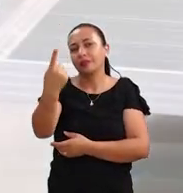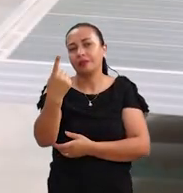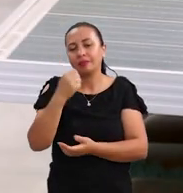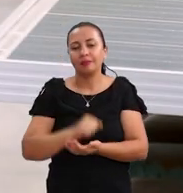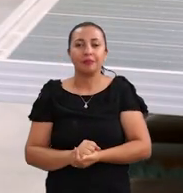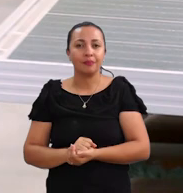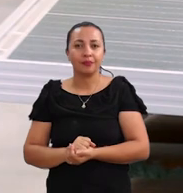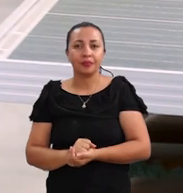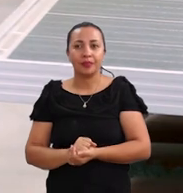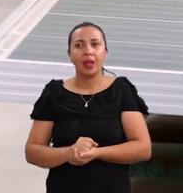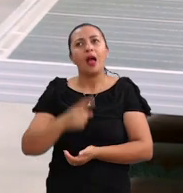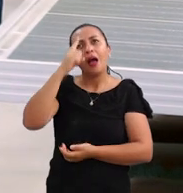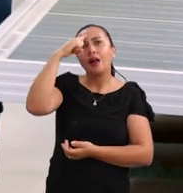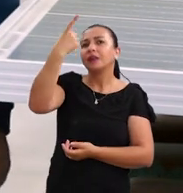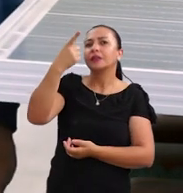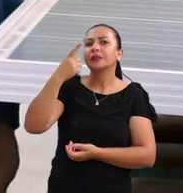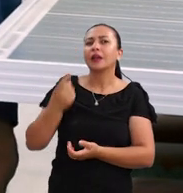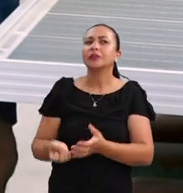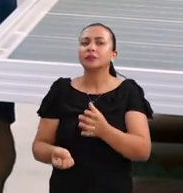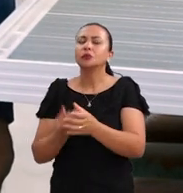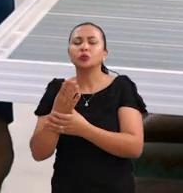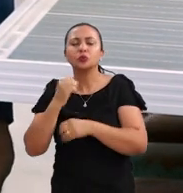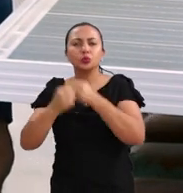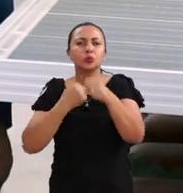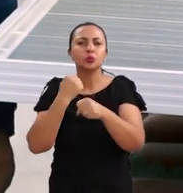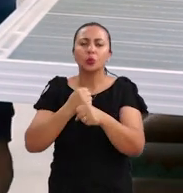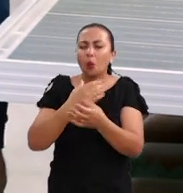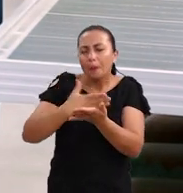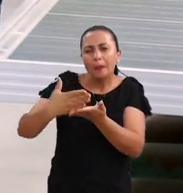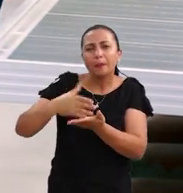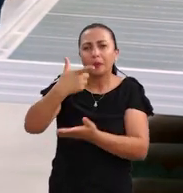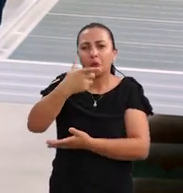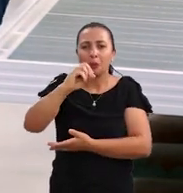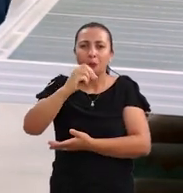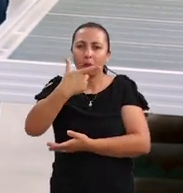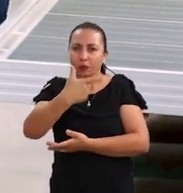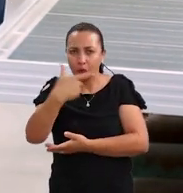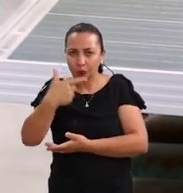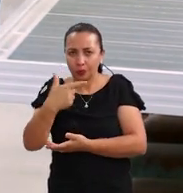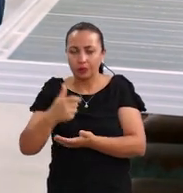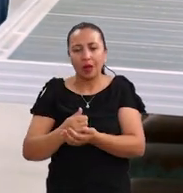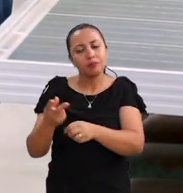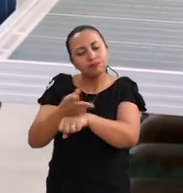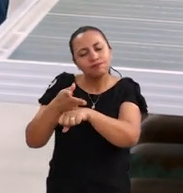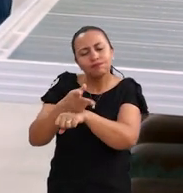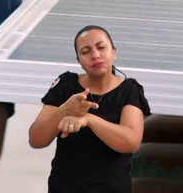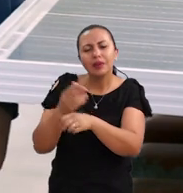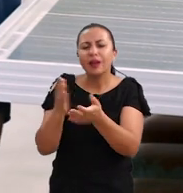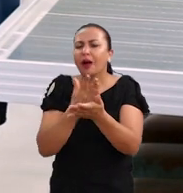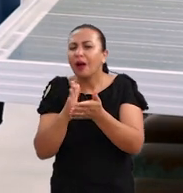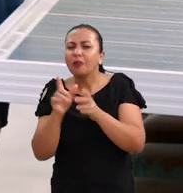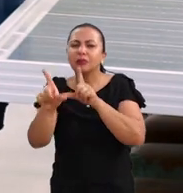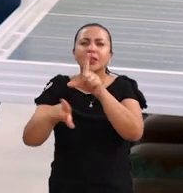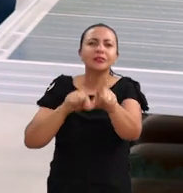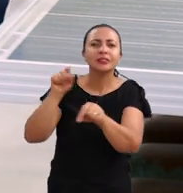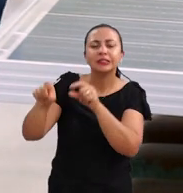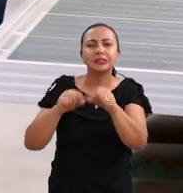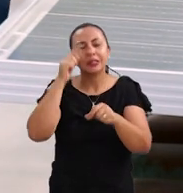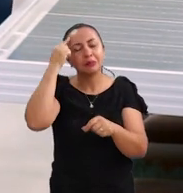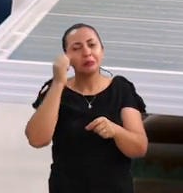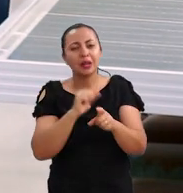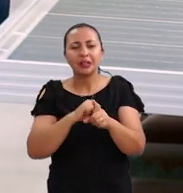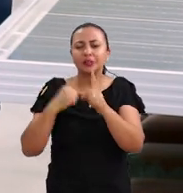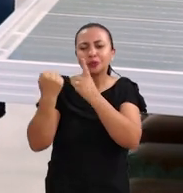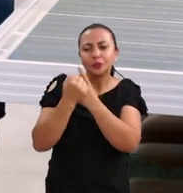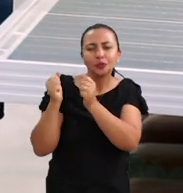ideia. Esse conceito surgiu no início do ano de 2022. Tá? Eu estava tentando buscar algumas opções para tentar